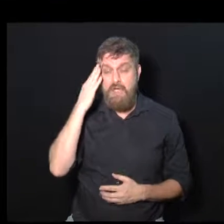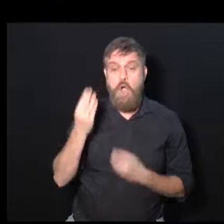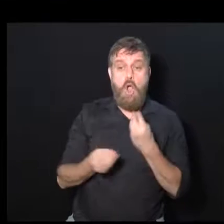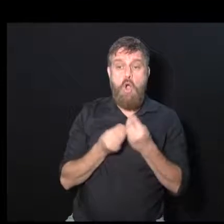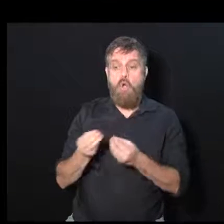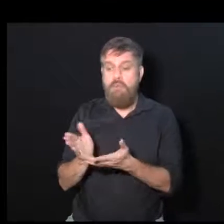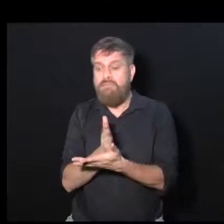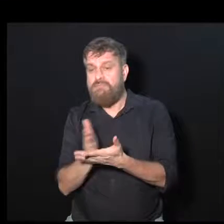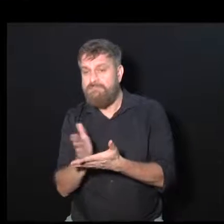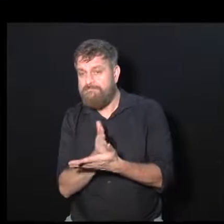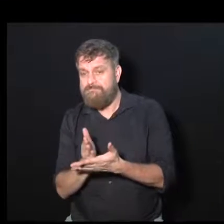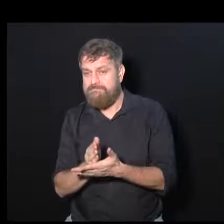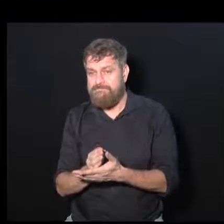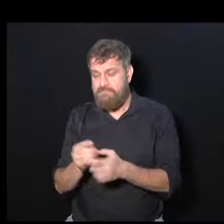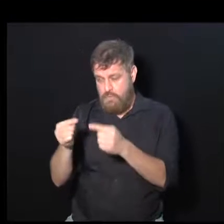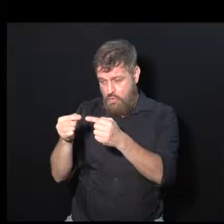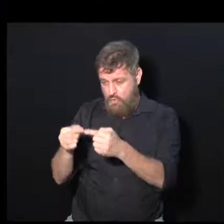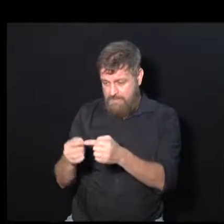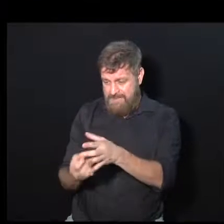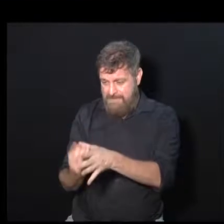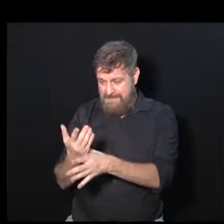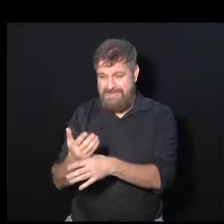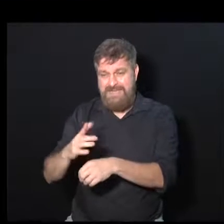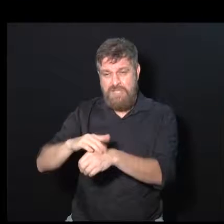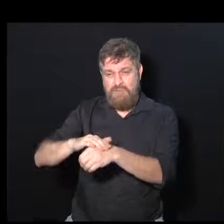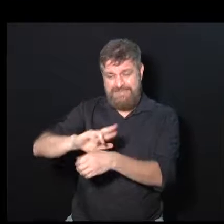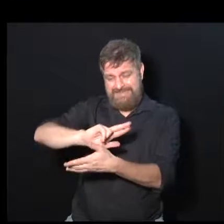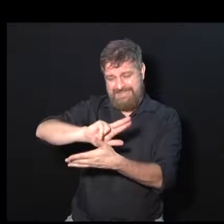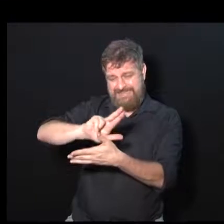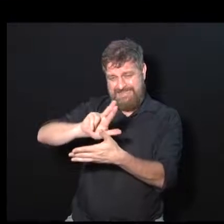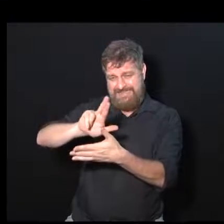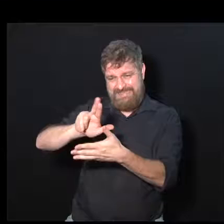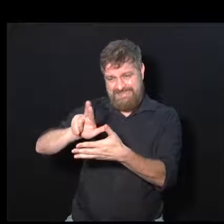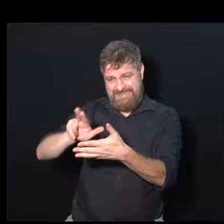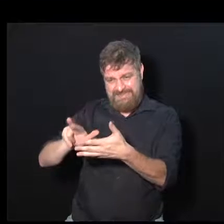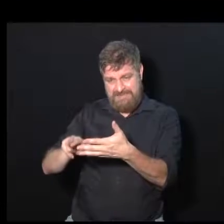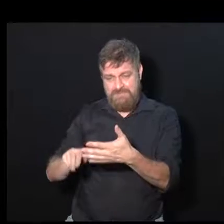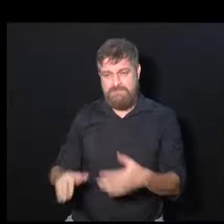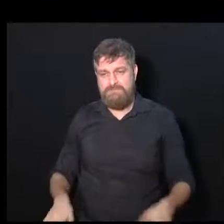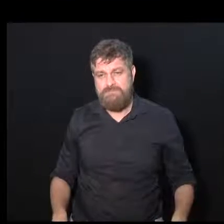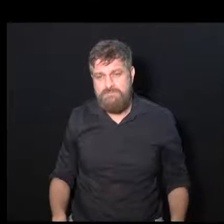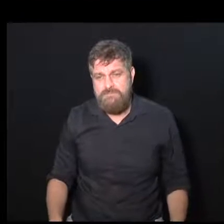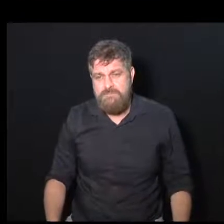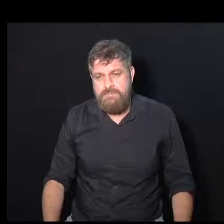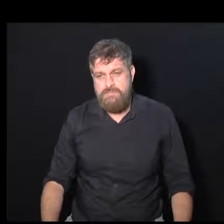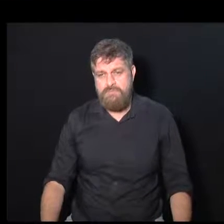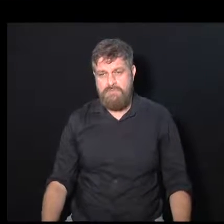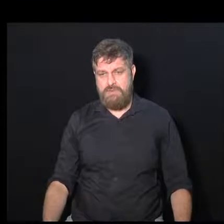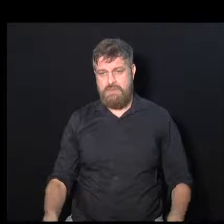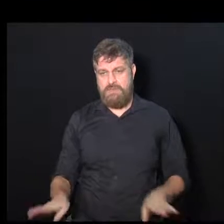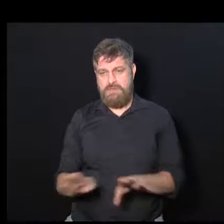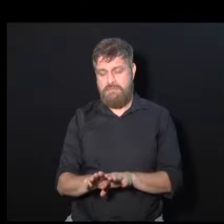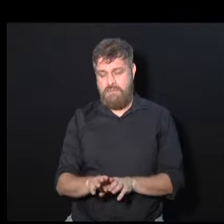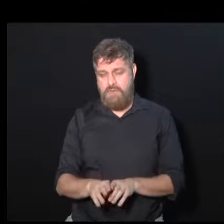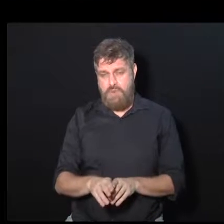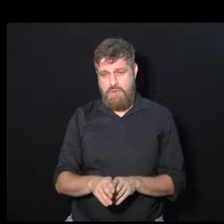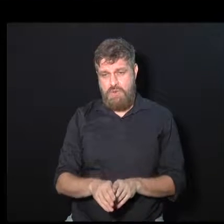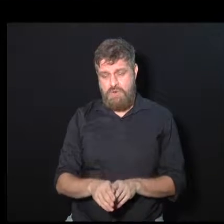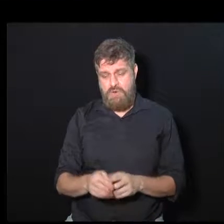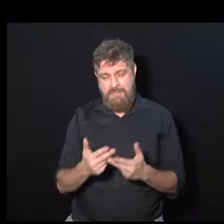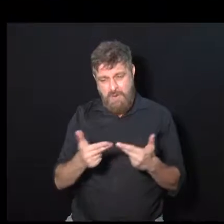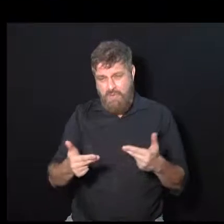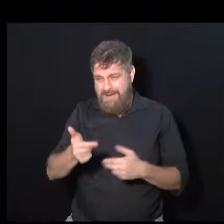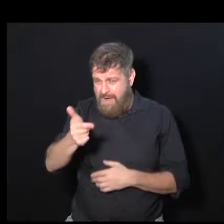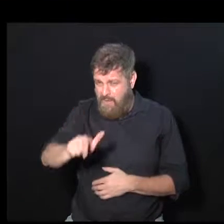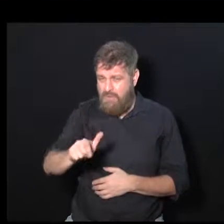a utilização dessas plantas para diversas enfermidades. Tá? E uma outra coisa que foi muito importante